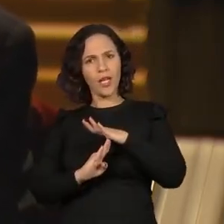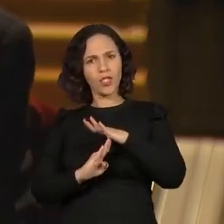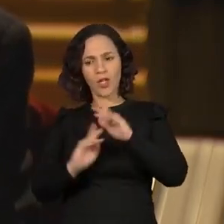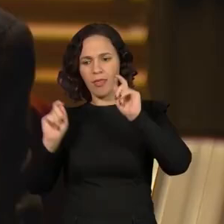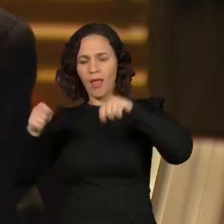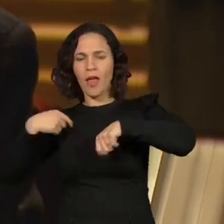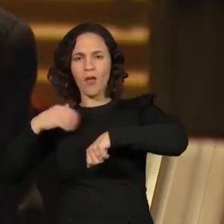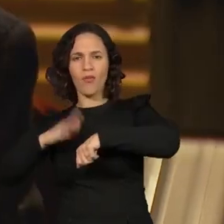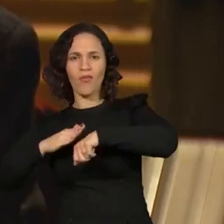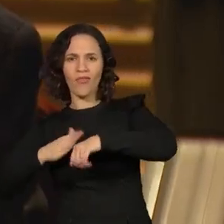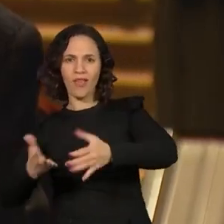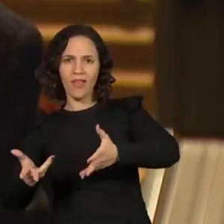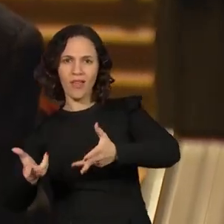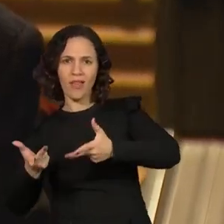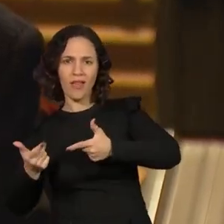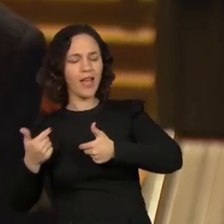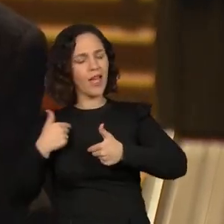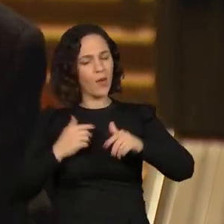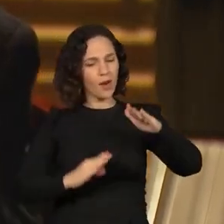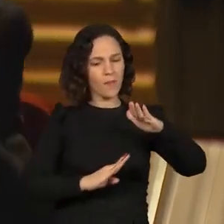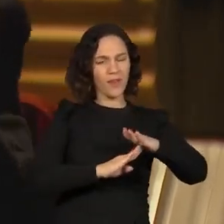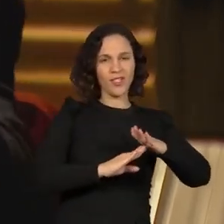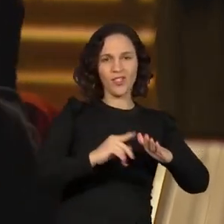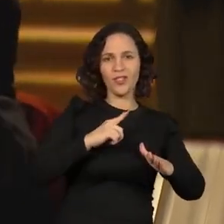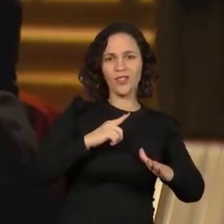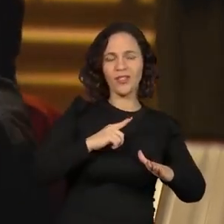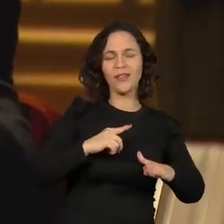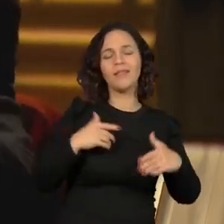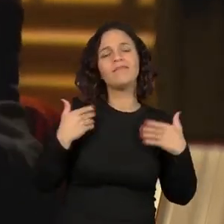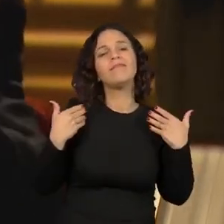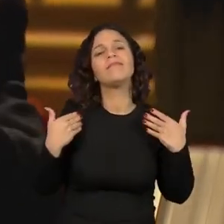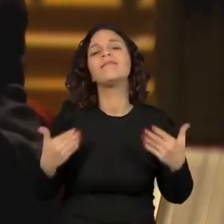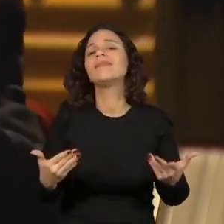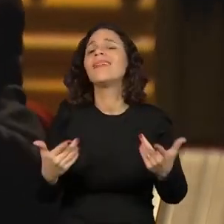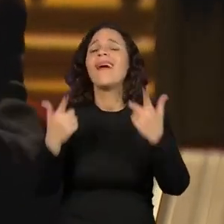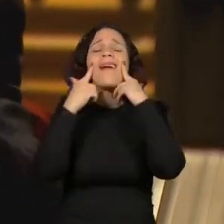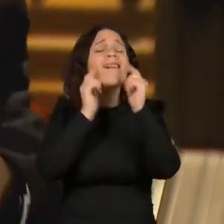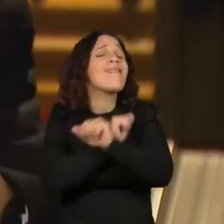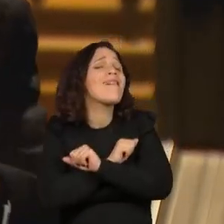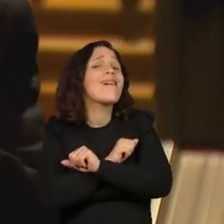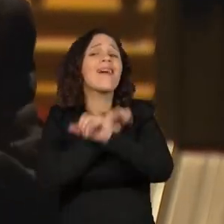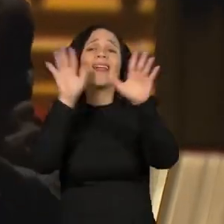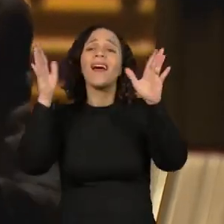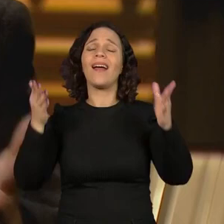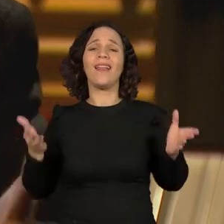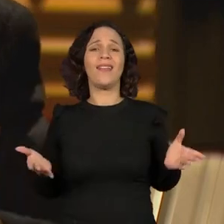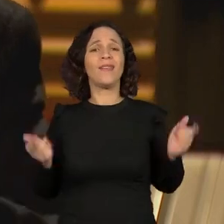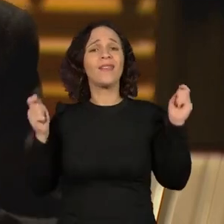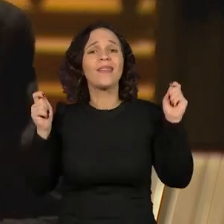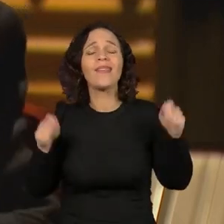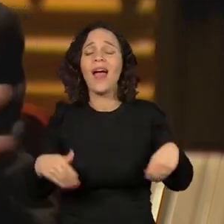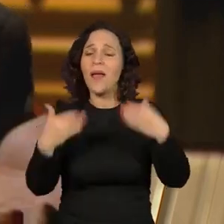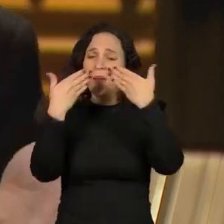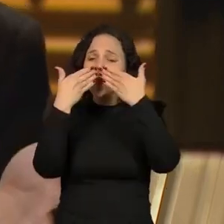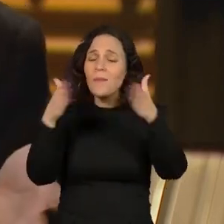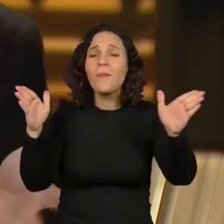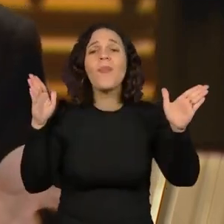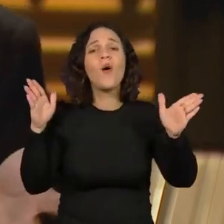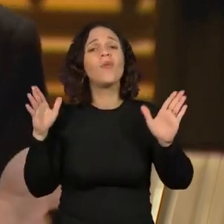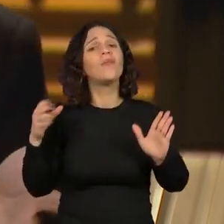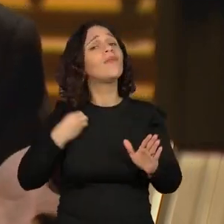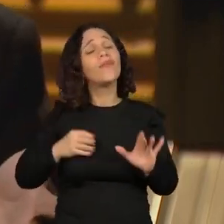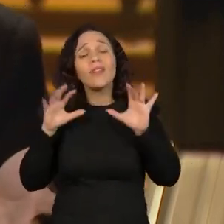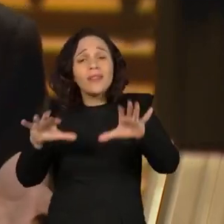fazer bem e do que você não consegue fazer a coisa fica Clara transparente aberta é assim que